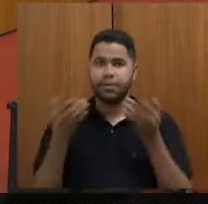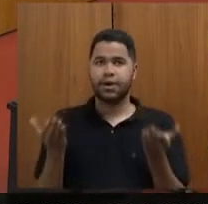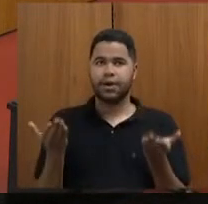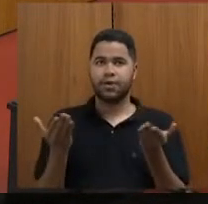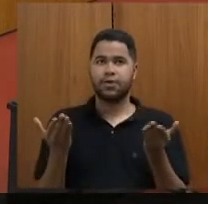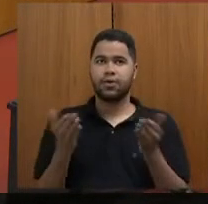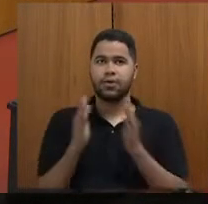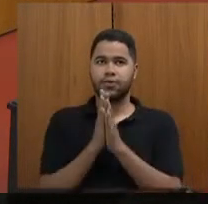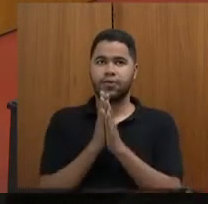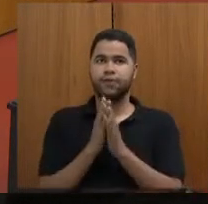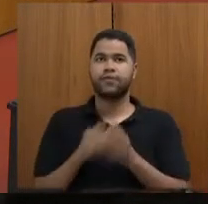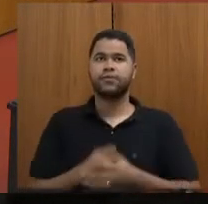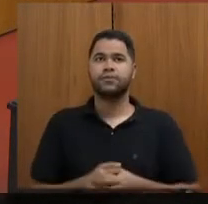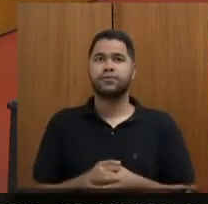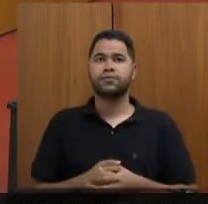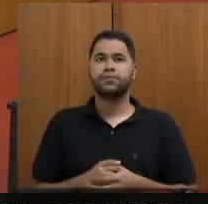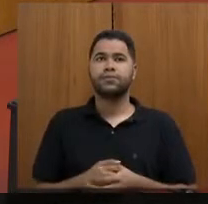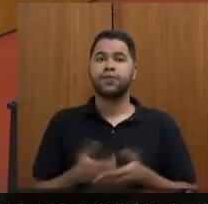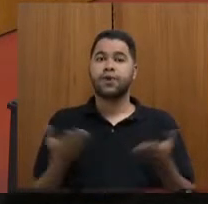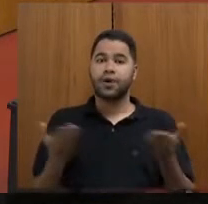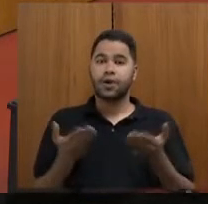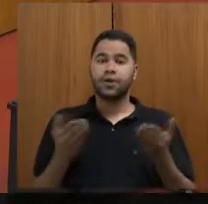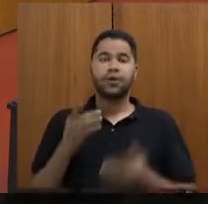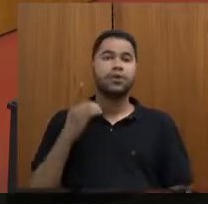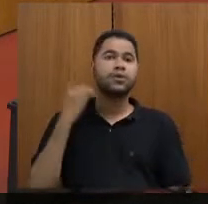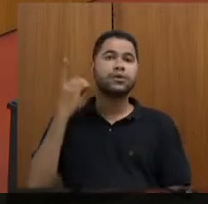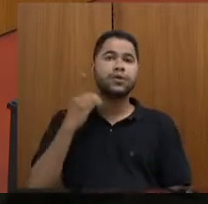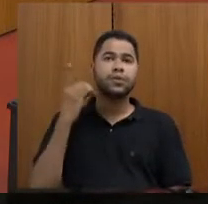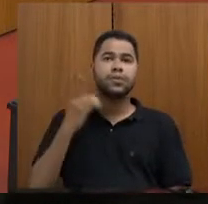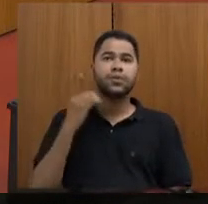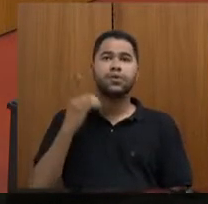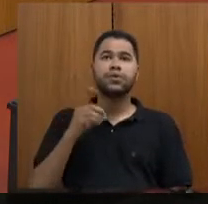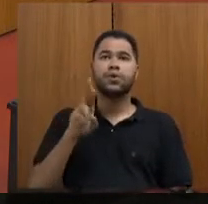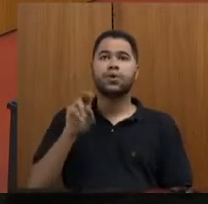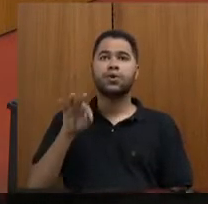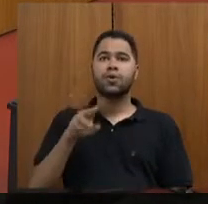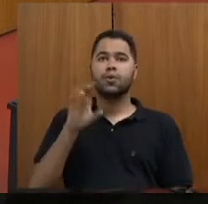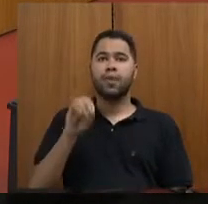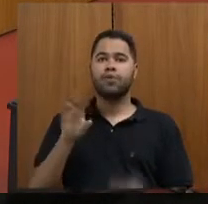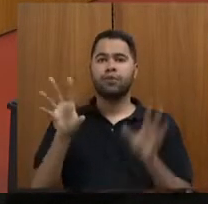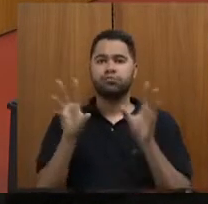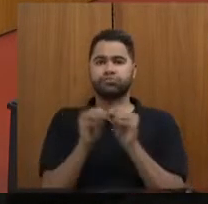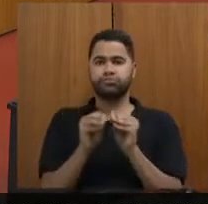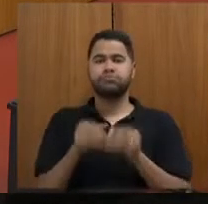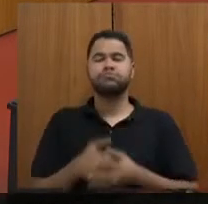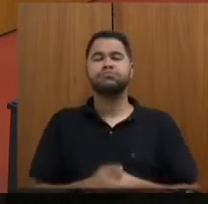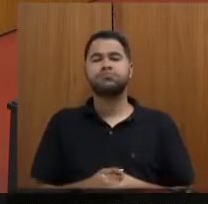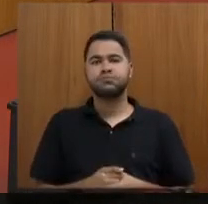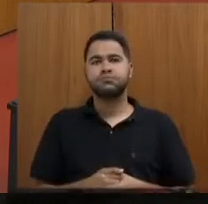por gentileza. Passo a palavra ao deputado Roberto Andrade para as suas considerações.